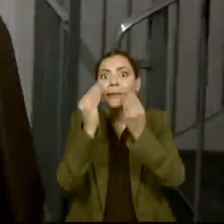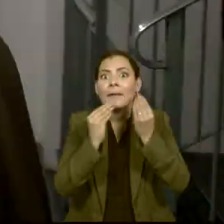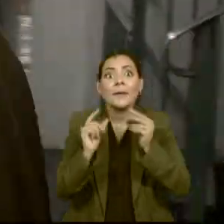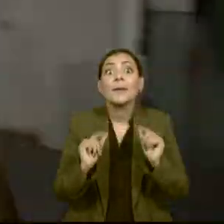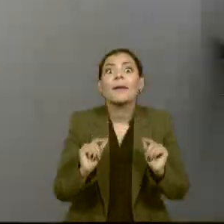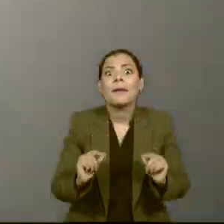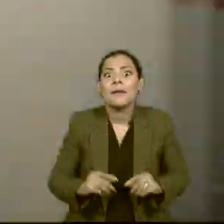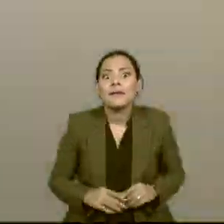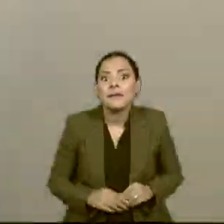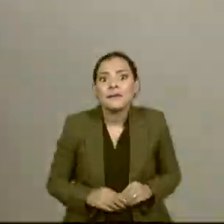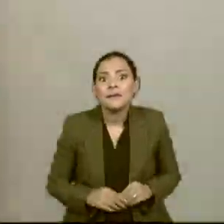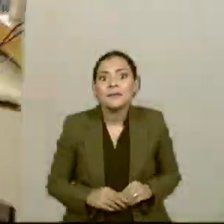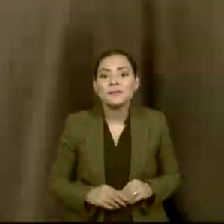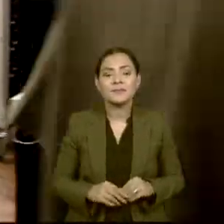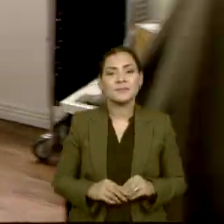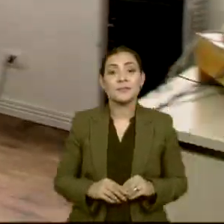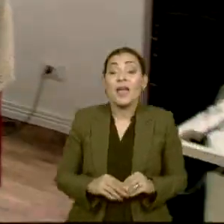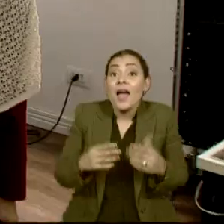maquiando.